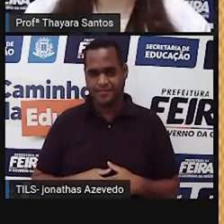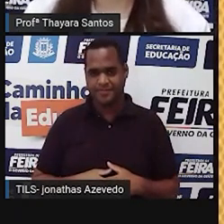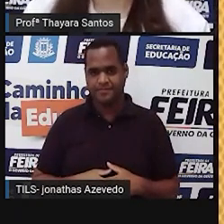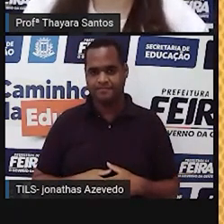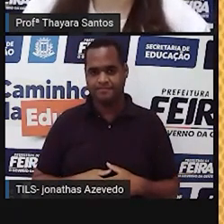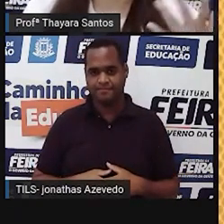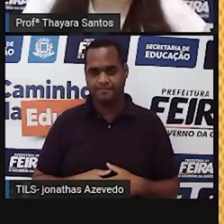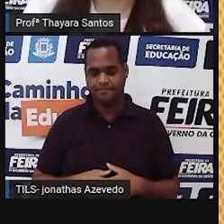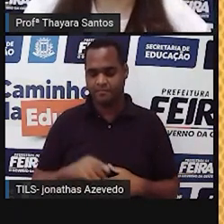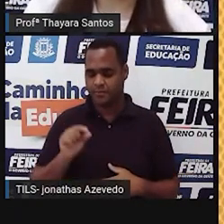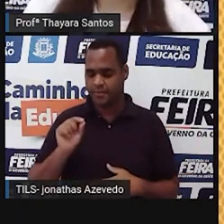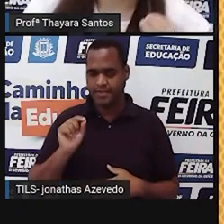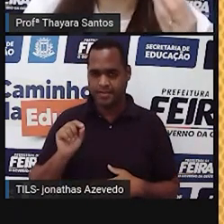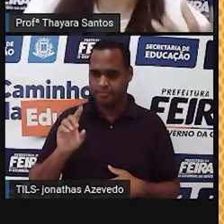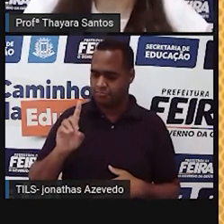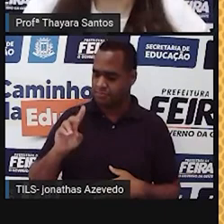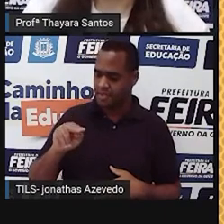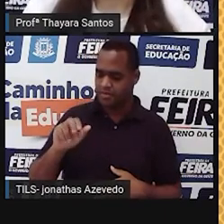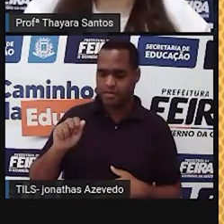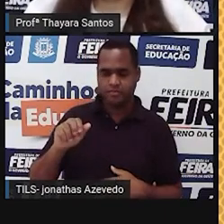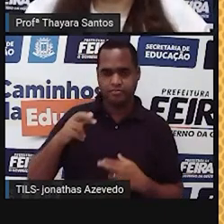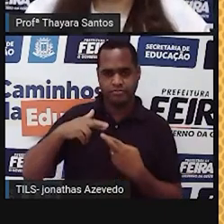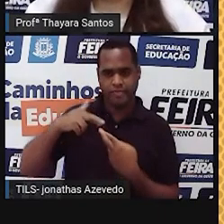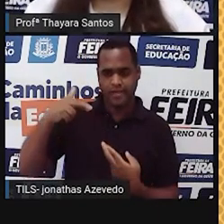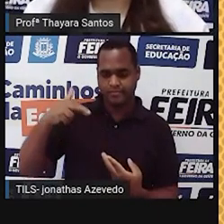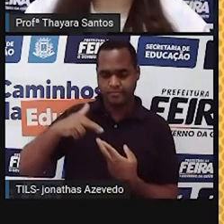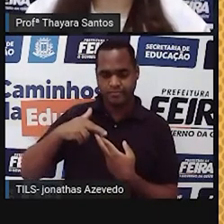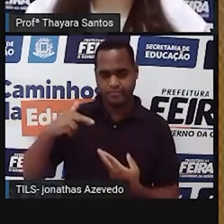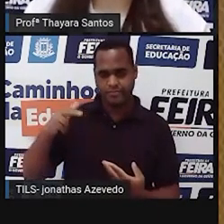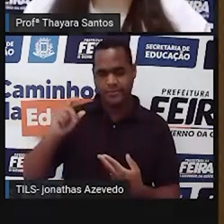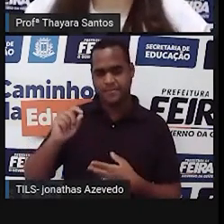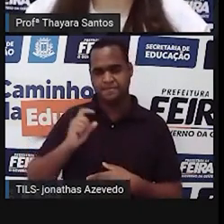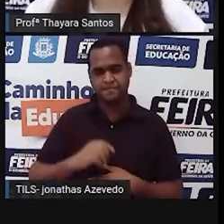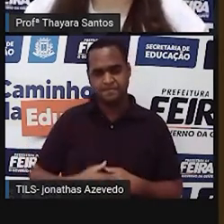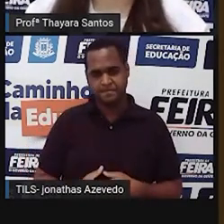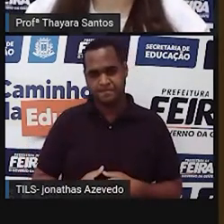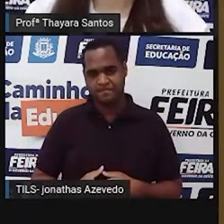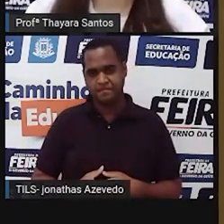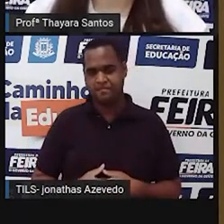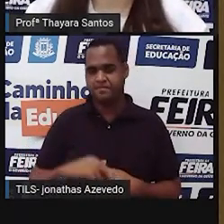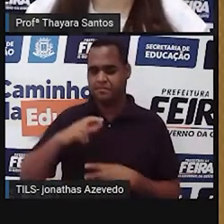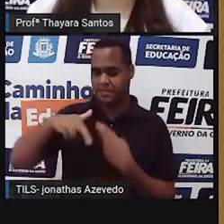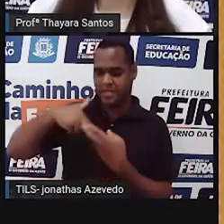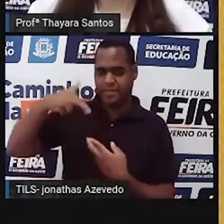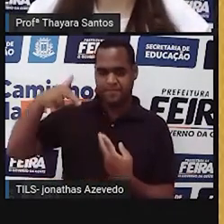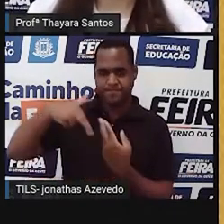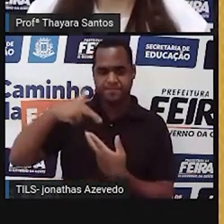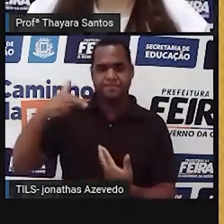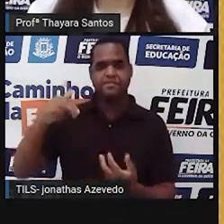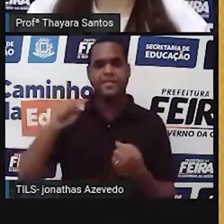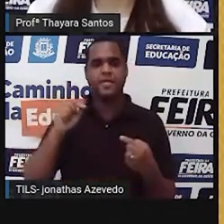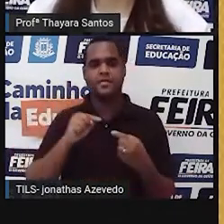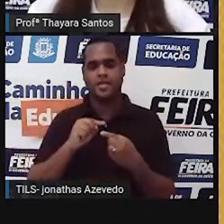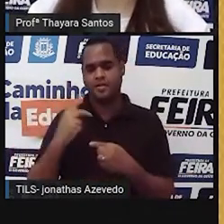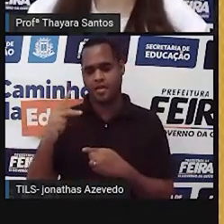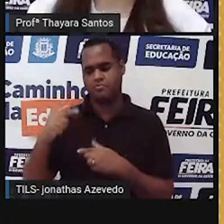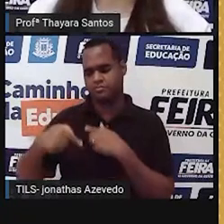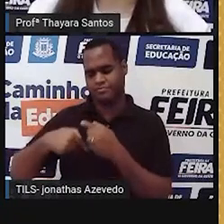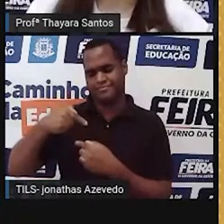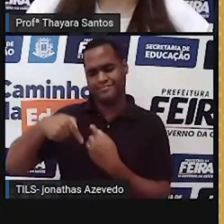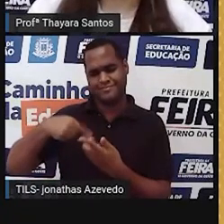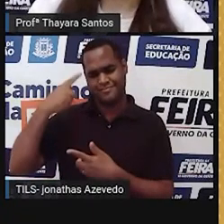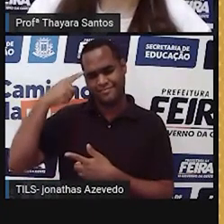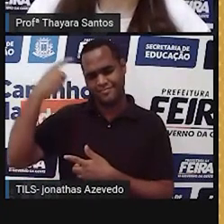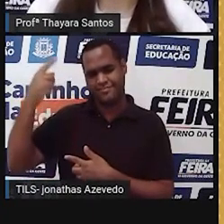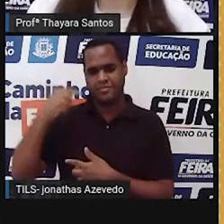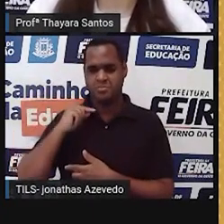Agora vamos falar sobre o DNA. O que é esse tal DNA? O DNA, ele é o material genético. A gente sabe que não existe só